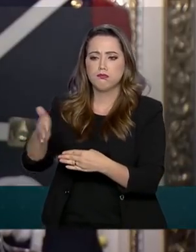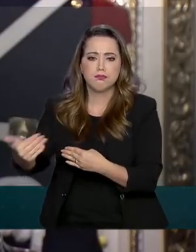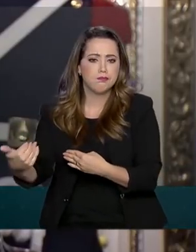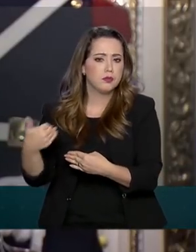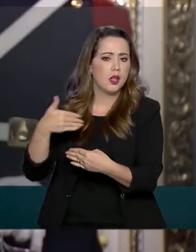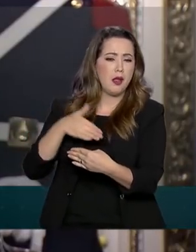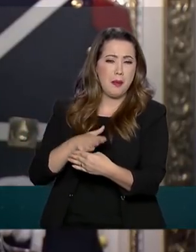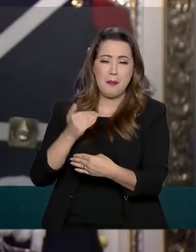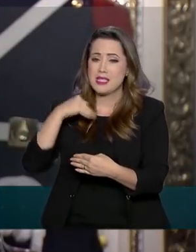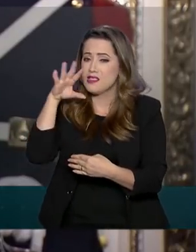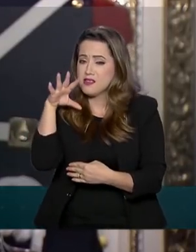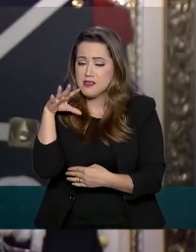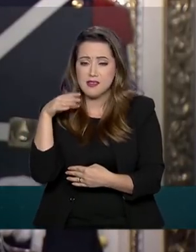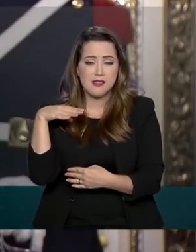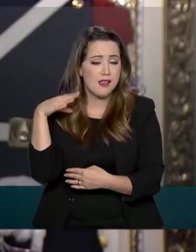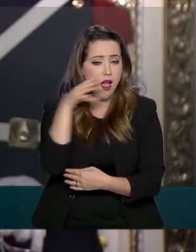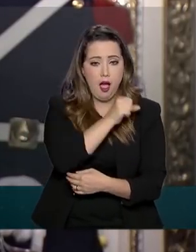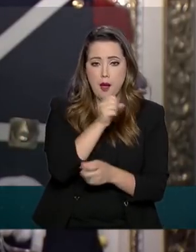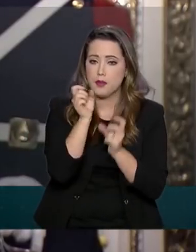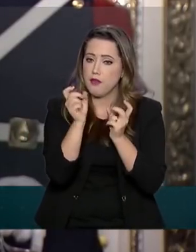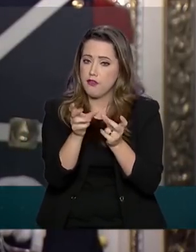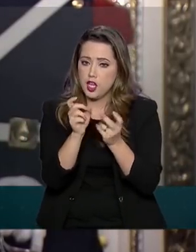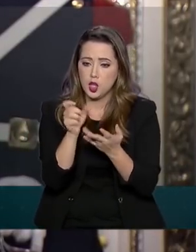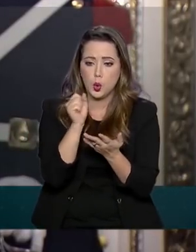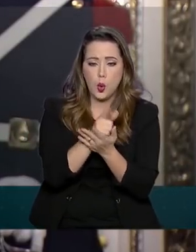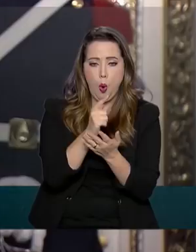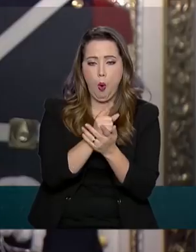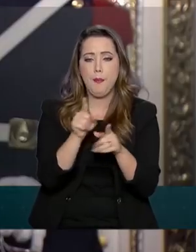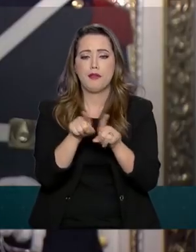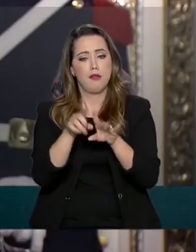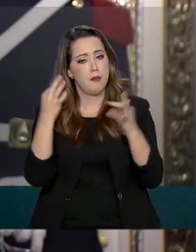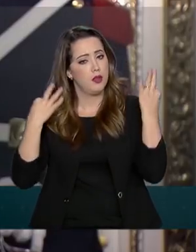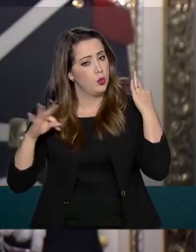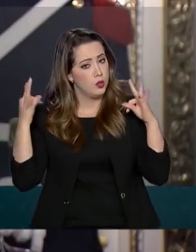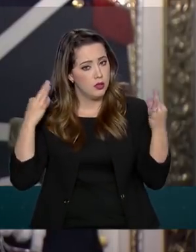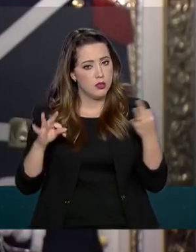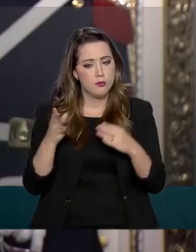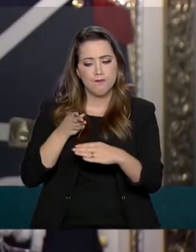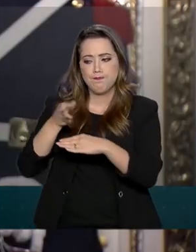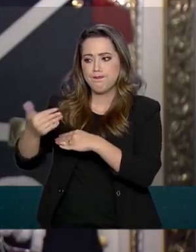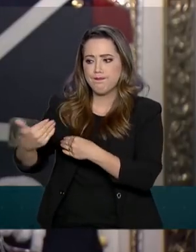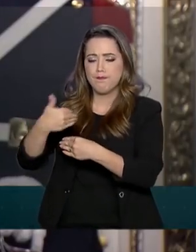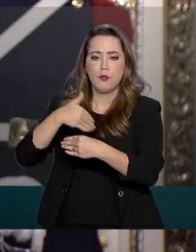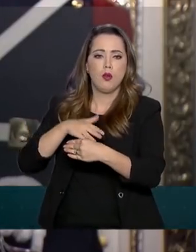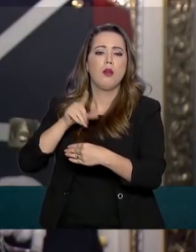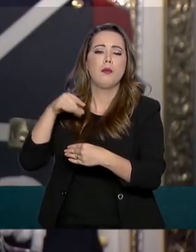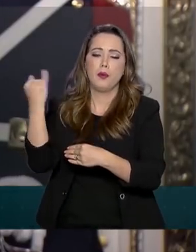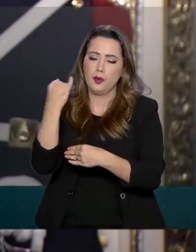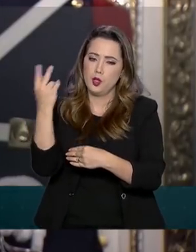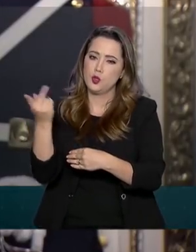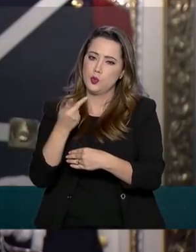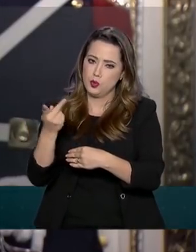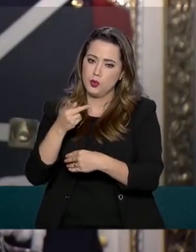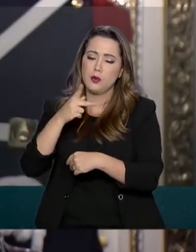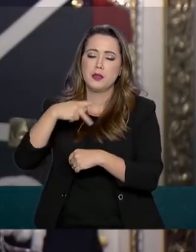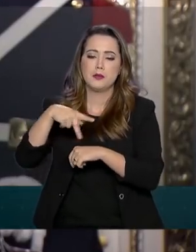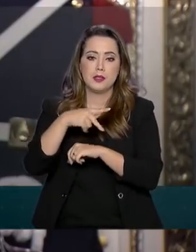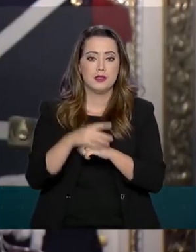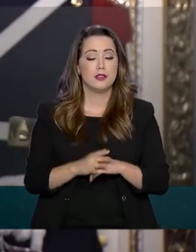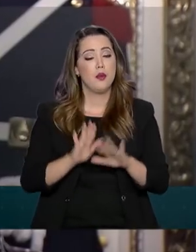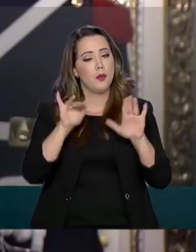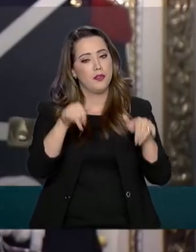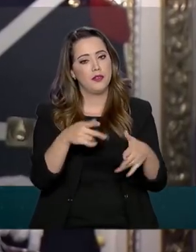comércio e agilizar o turismo e o intercâmbio sociocultural. E terminando já,